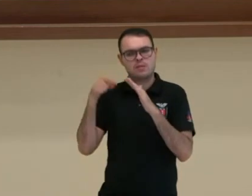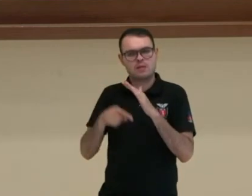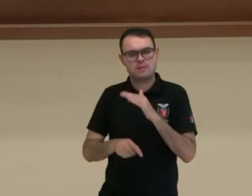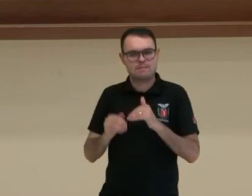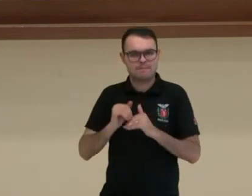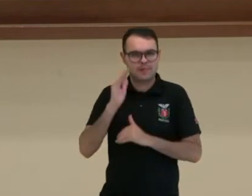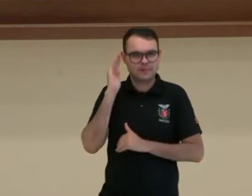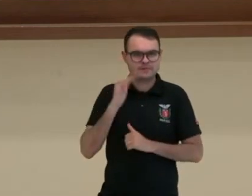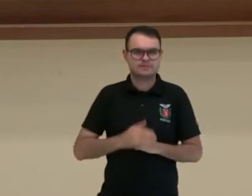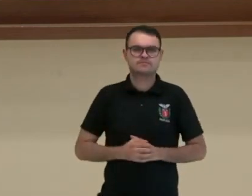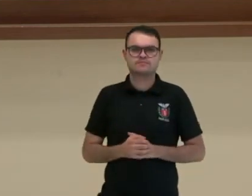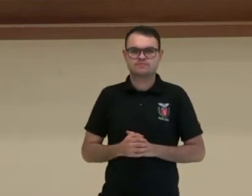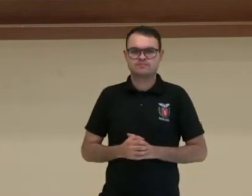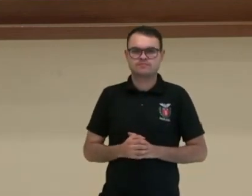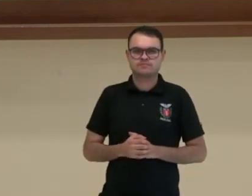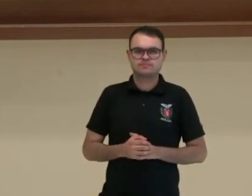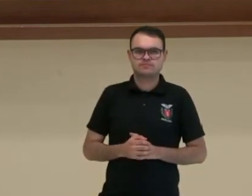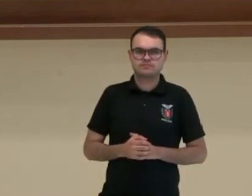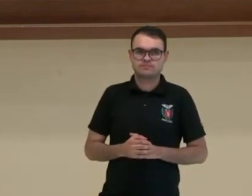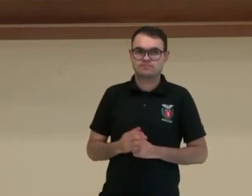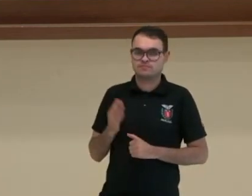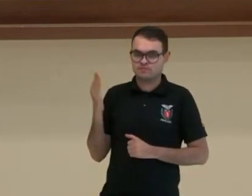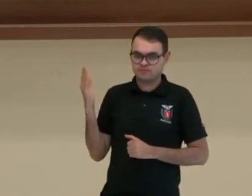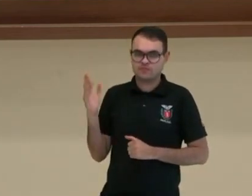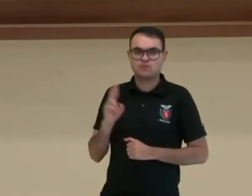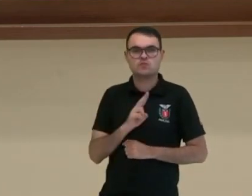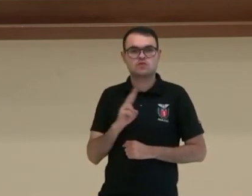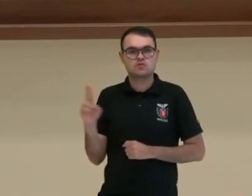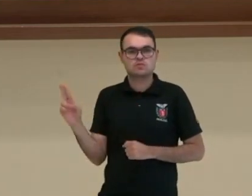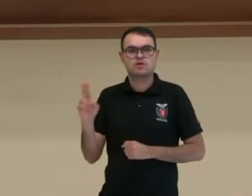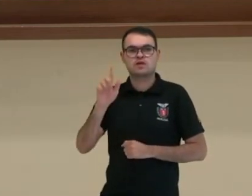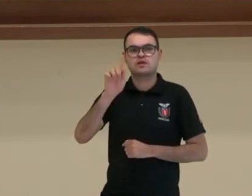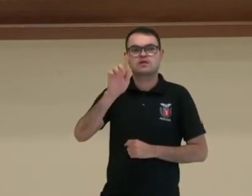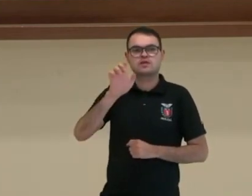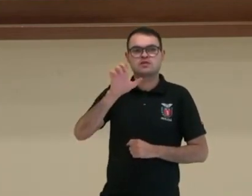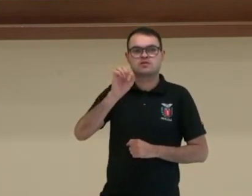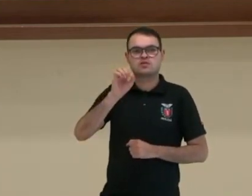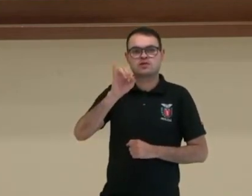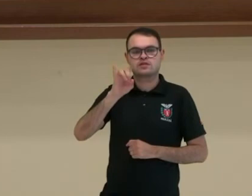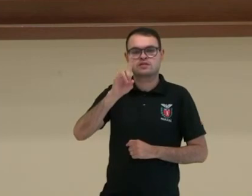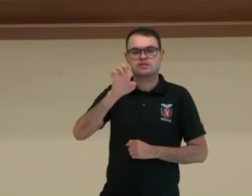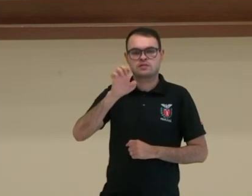muito mais. Essa forma, então, recebe o nome de geóide. Por quê?